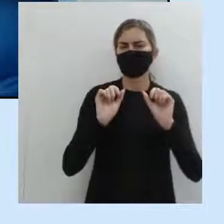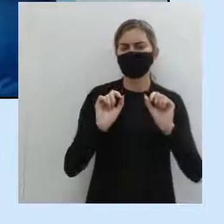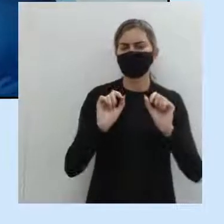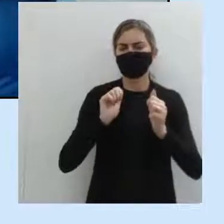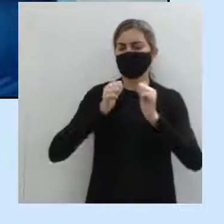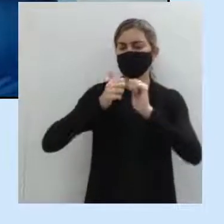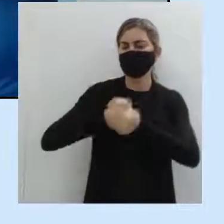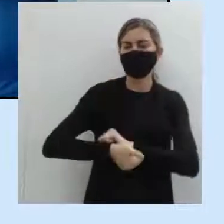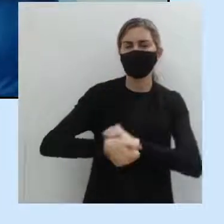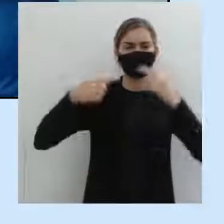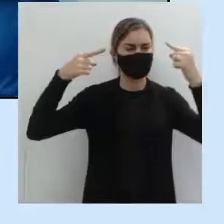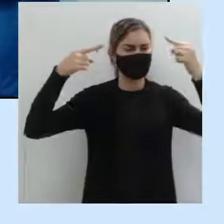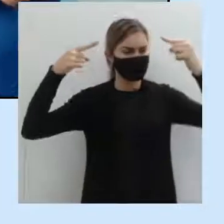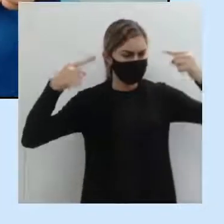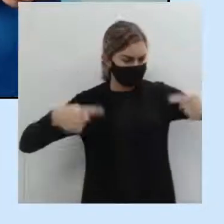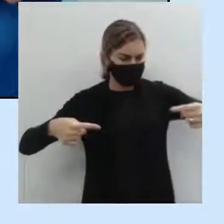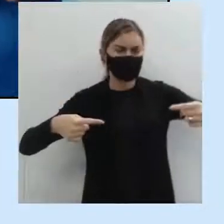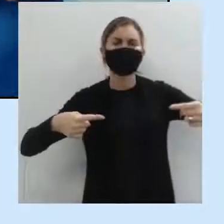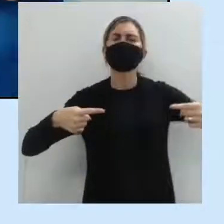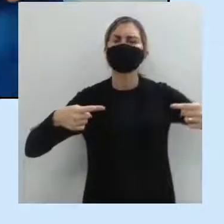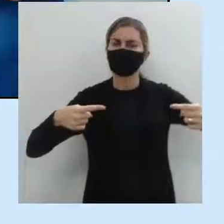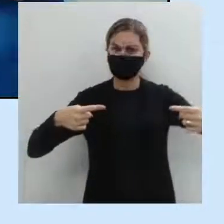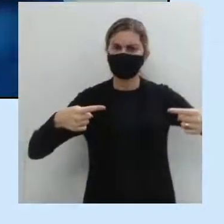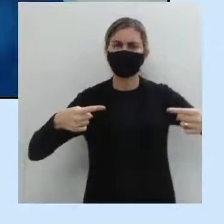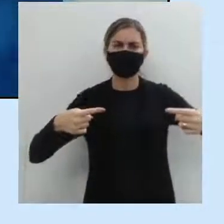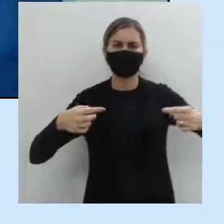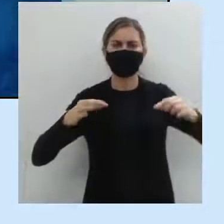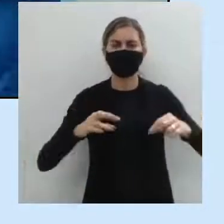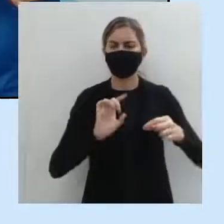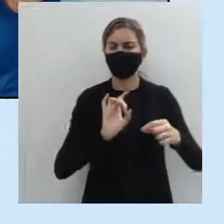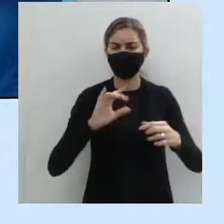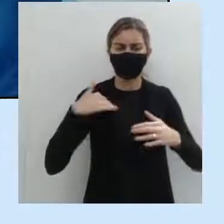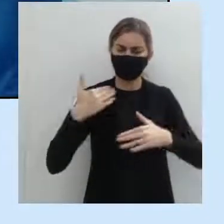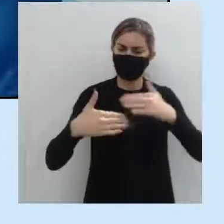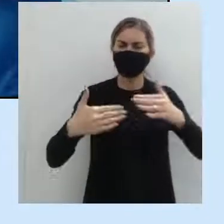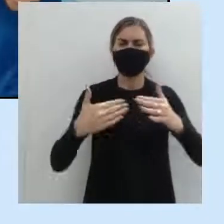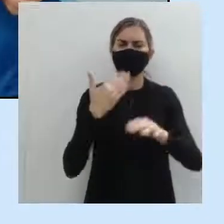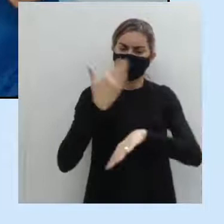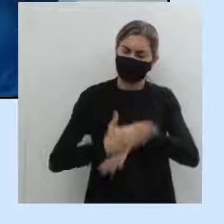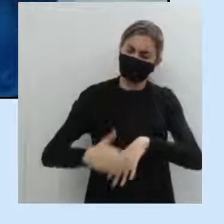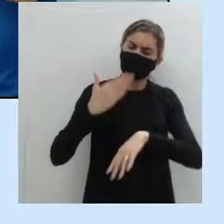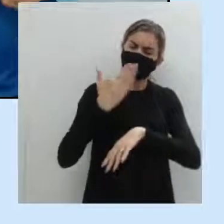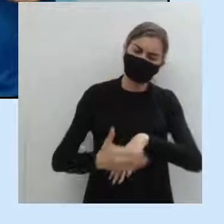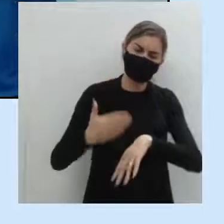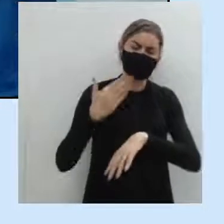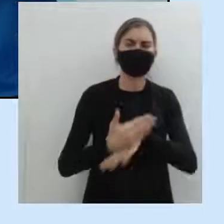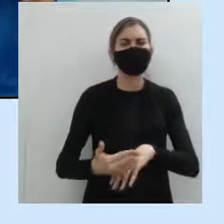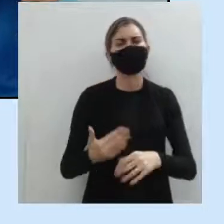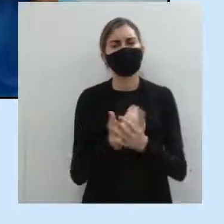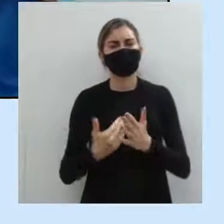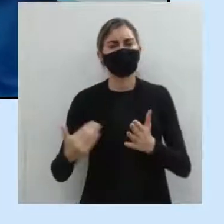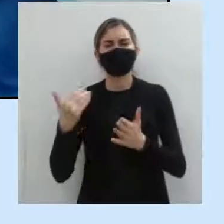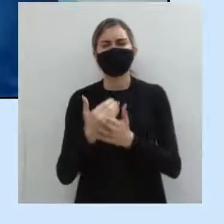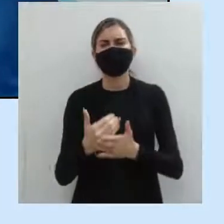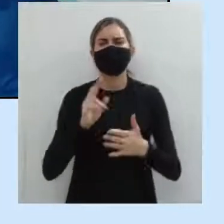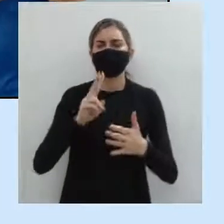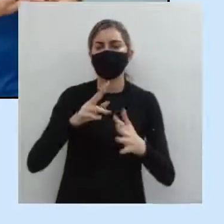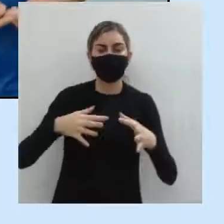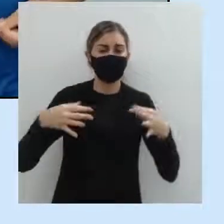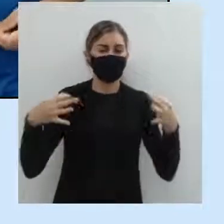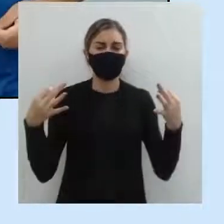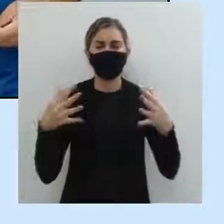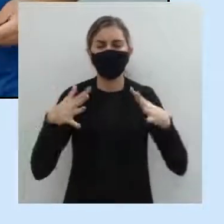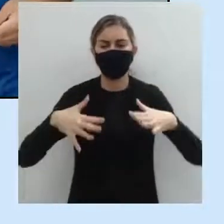aos esportes competitivos, tá certo? Cada vez mais treinamento, mais chegando